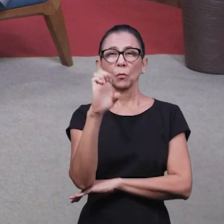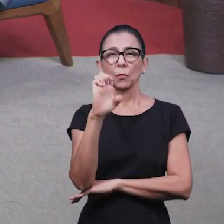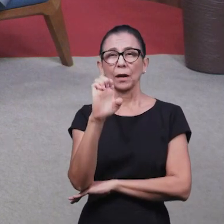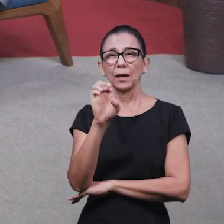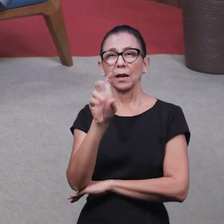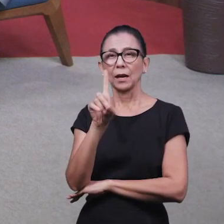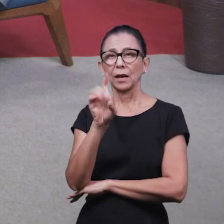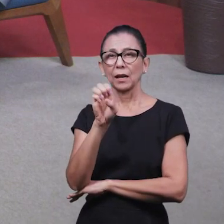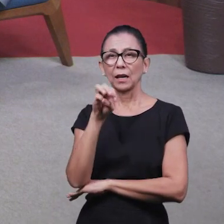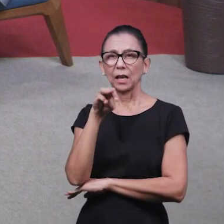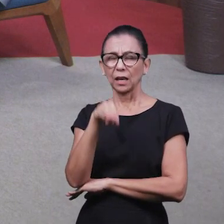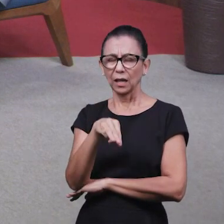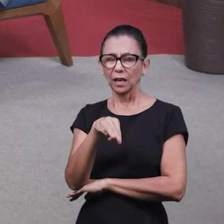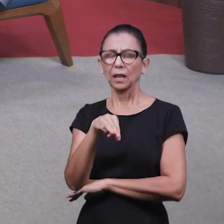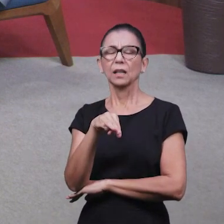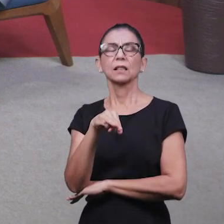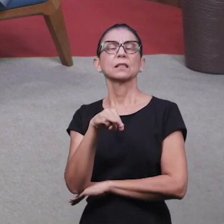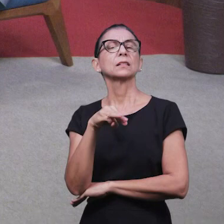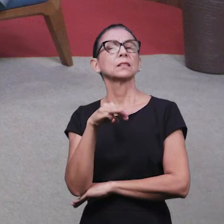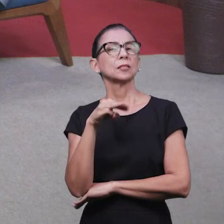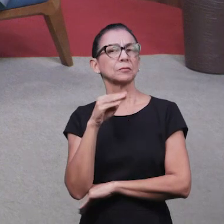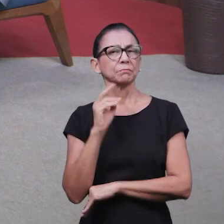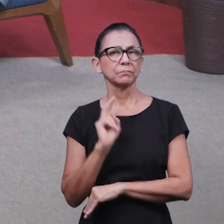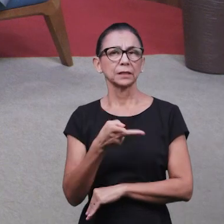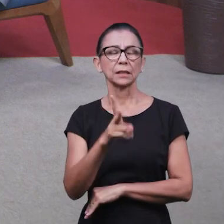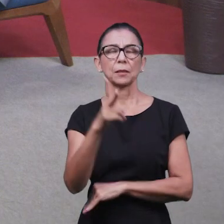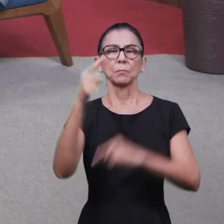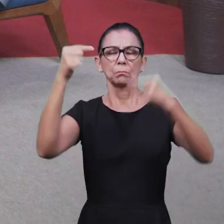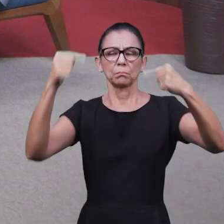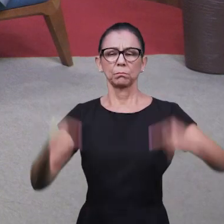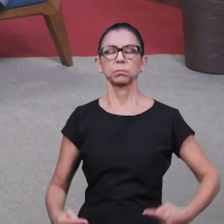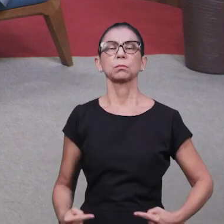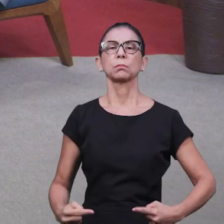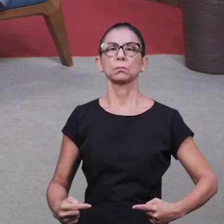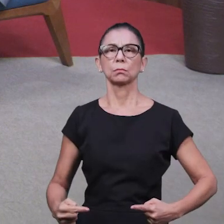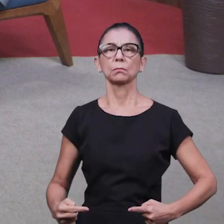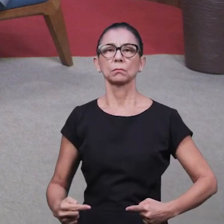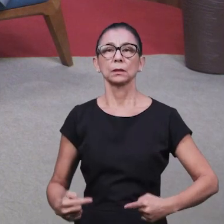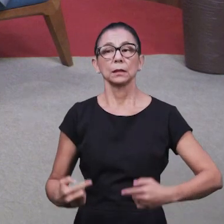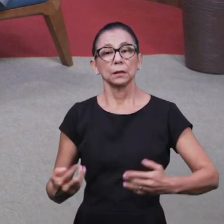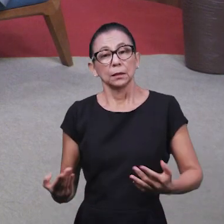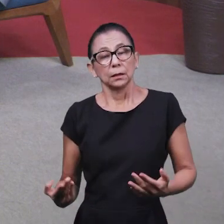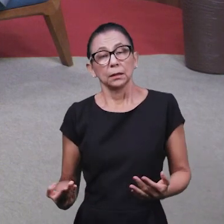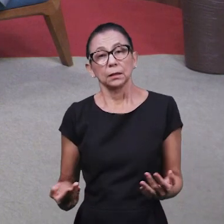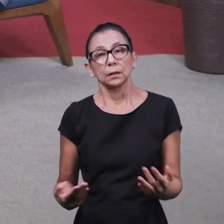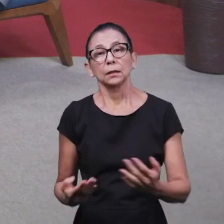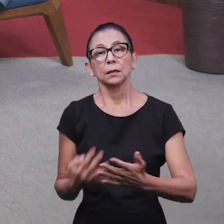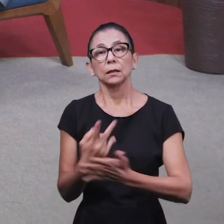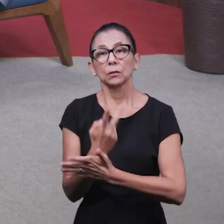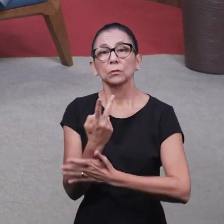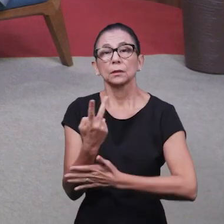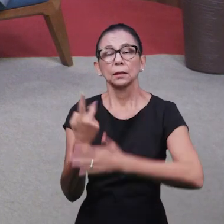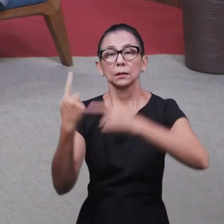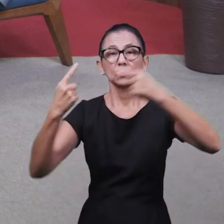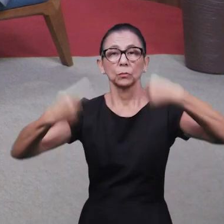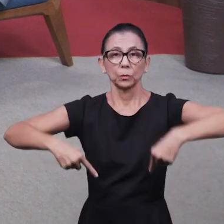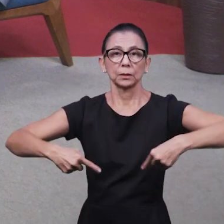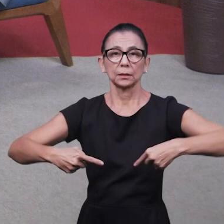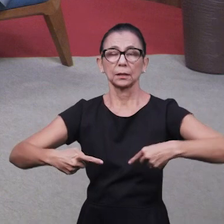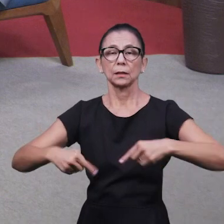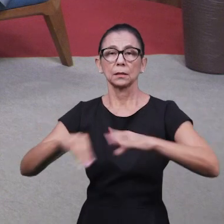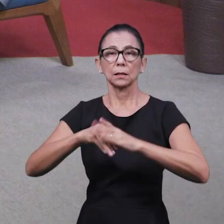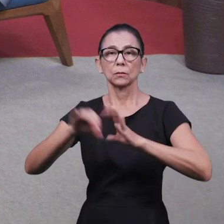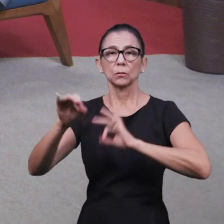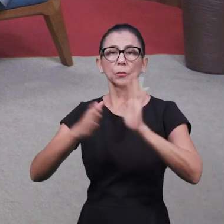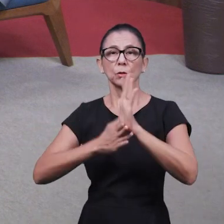de Deus que foram chamados, eles enfrentaram oposições e até mesmo essas oposições, elas acontecem no